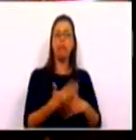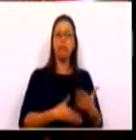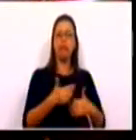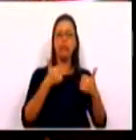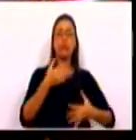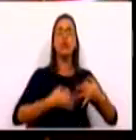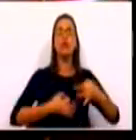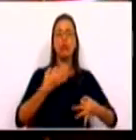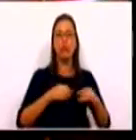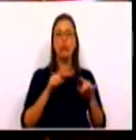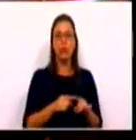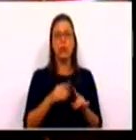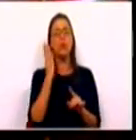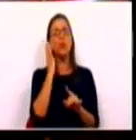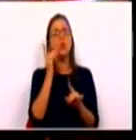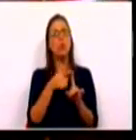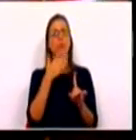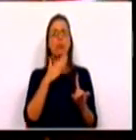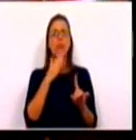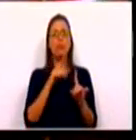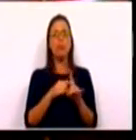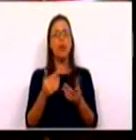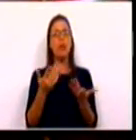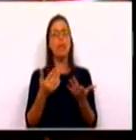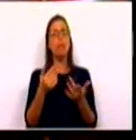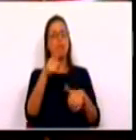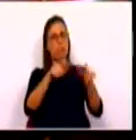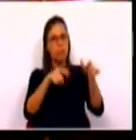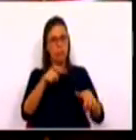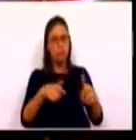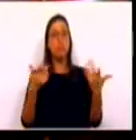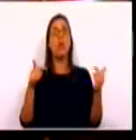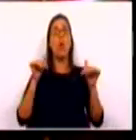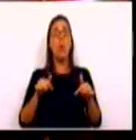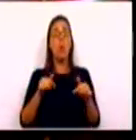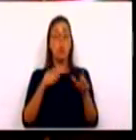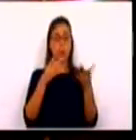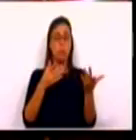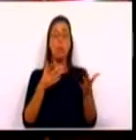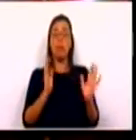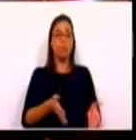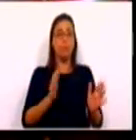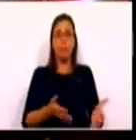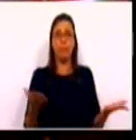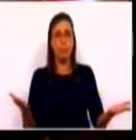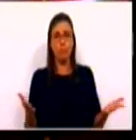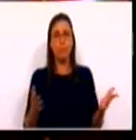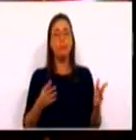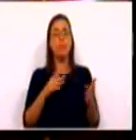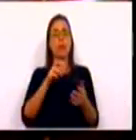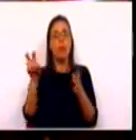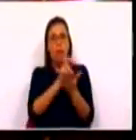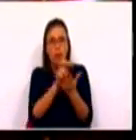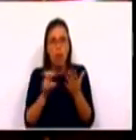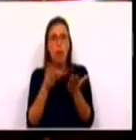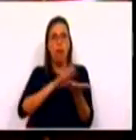funcionamento da justiça um número substancial de recursos que hoje em dia são gastas sem necessidade a imprimir,